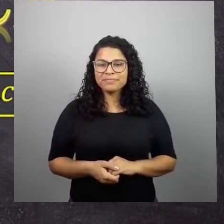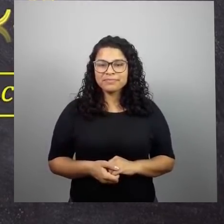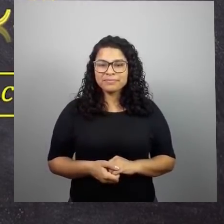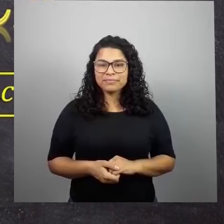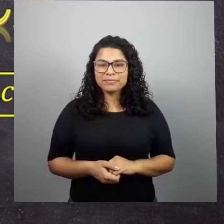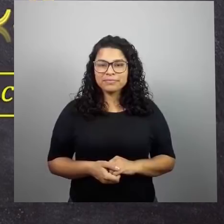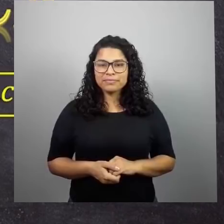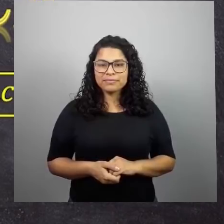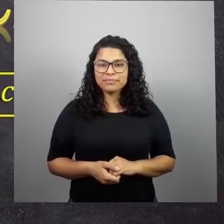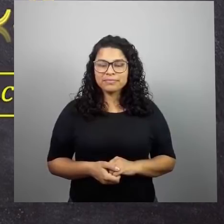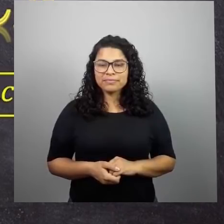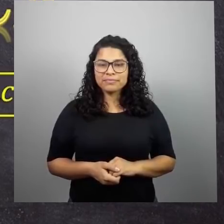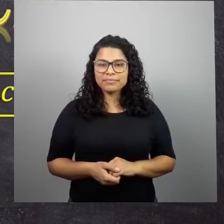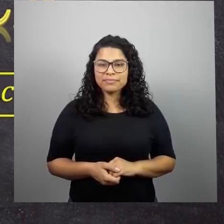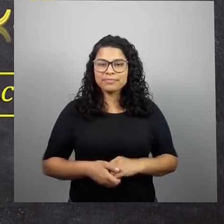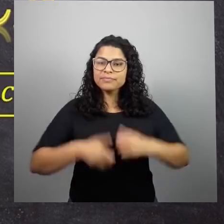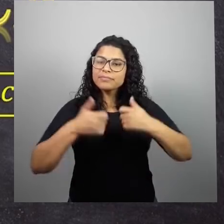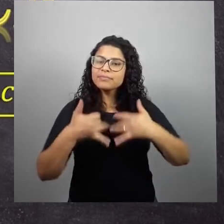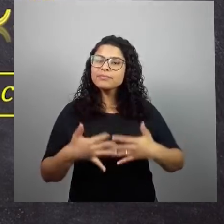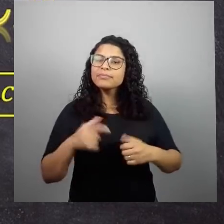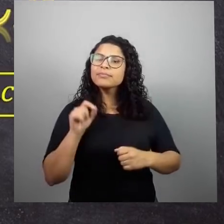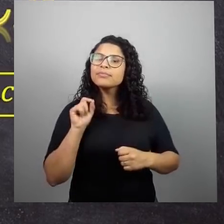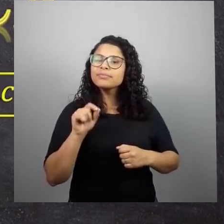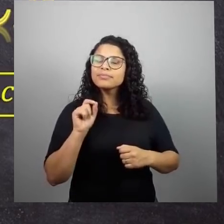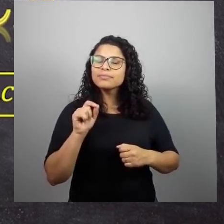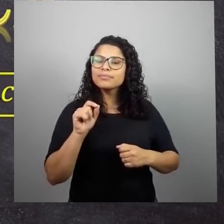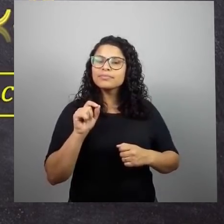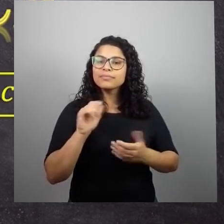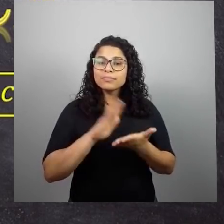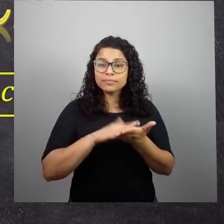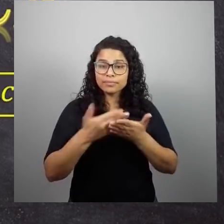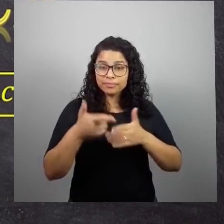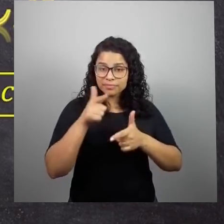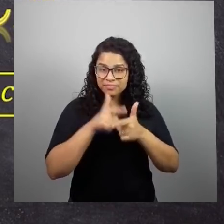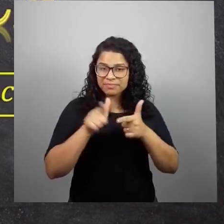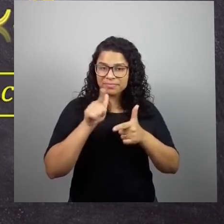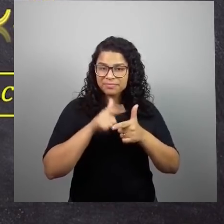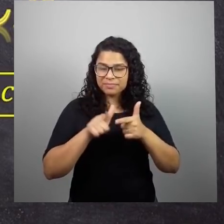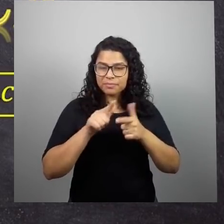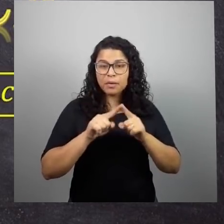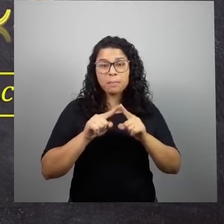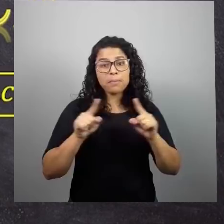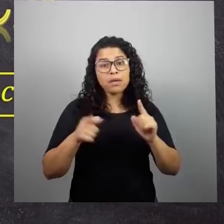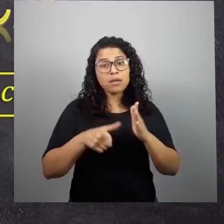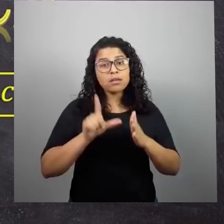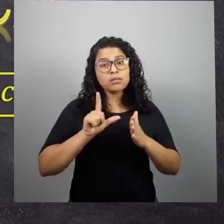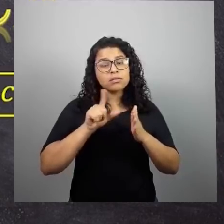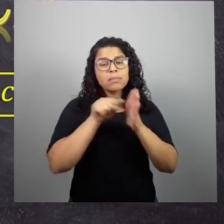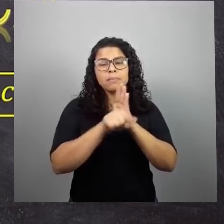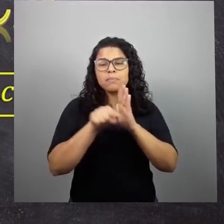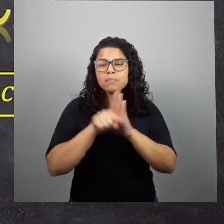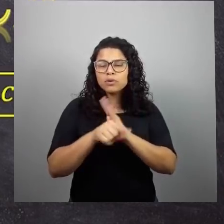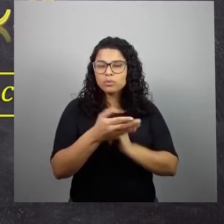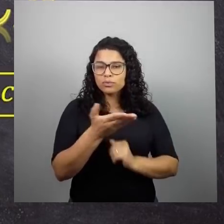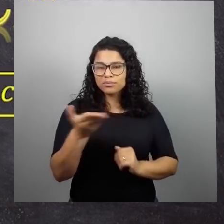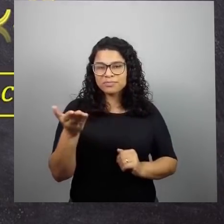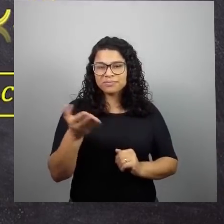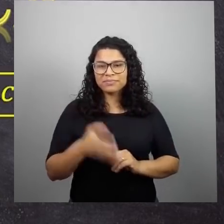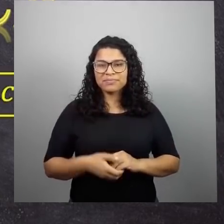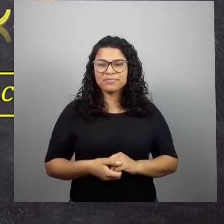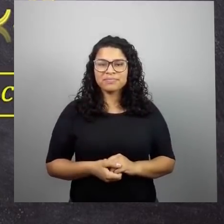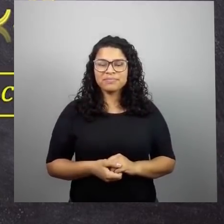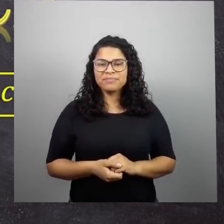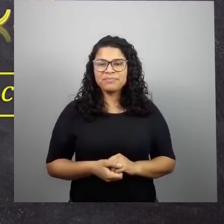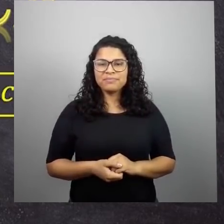matemática. Vamos começar falando sobre a interpretação dos problemas. Mas antes eu vou fazer